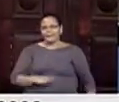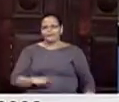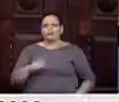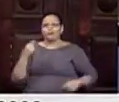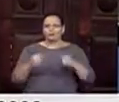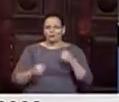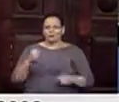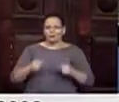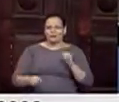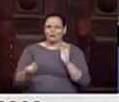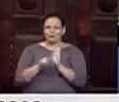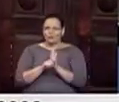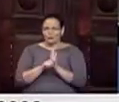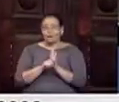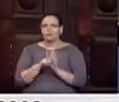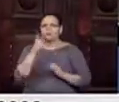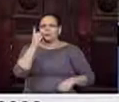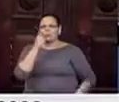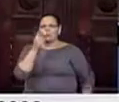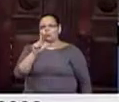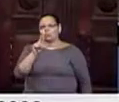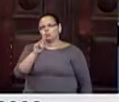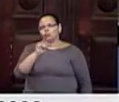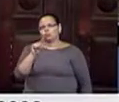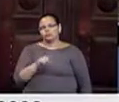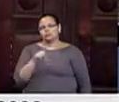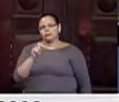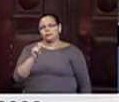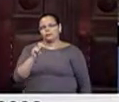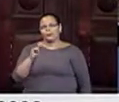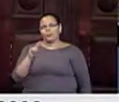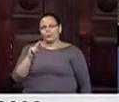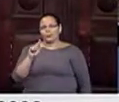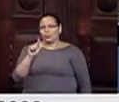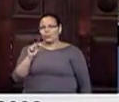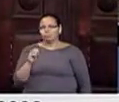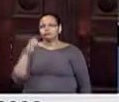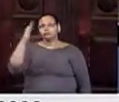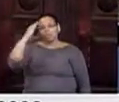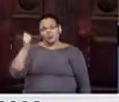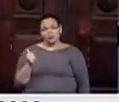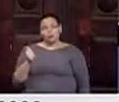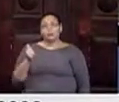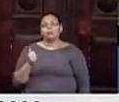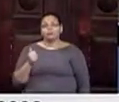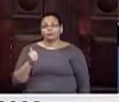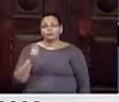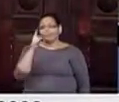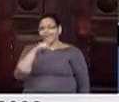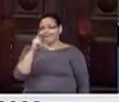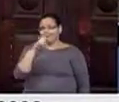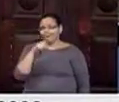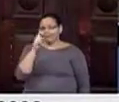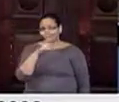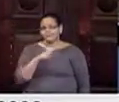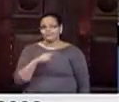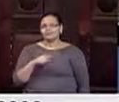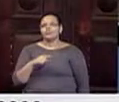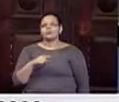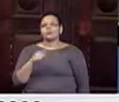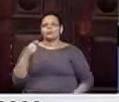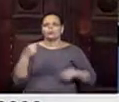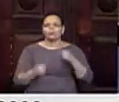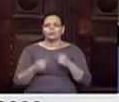de drogas deputados paulo você nem sabe bem é uma política altamente ineficiente aliás no mundo inteiro a política